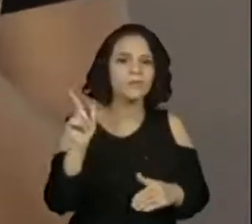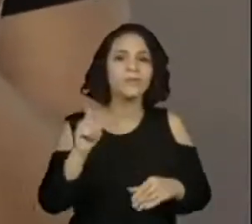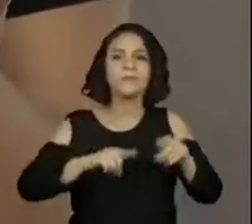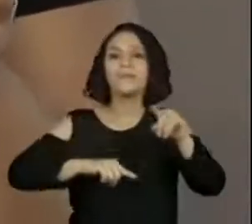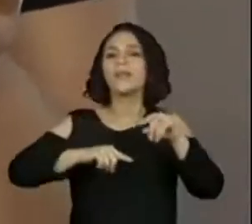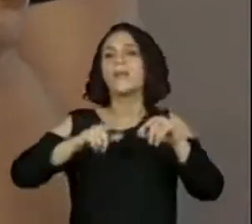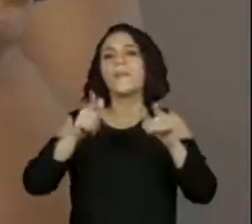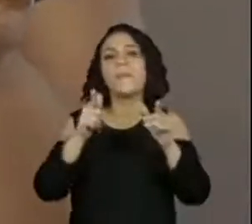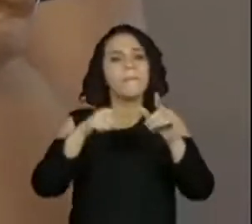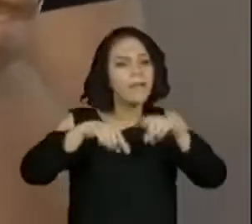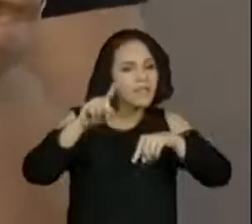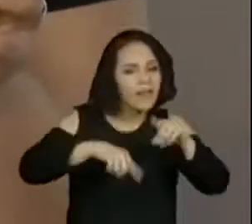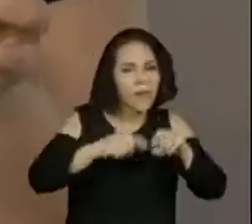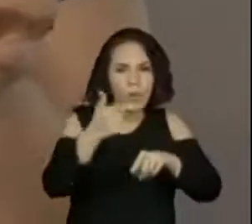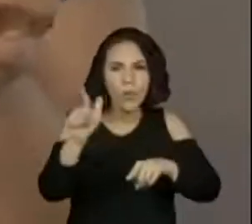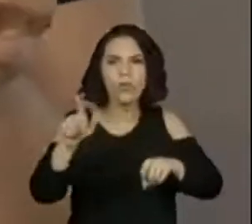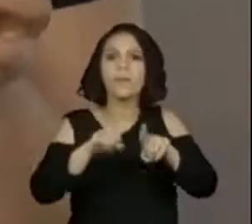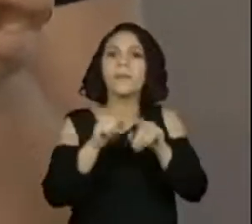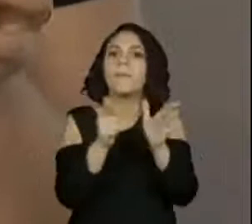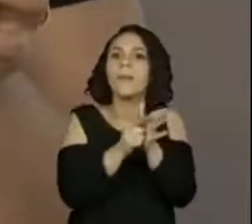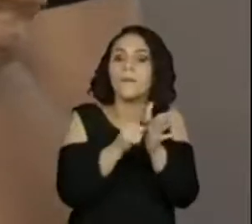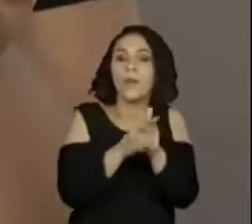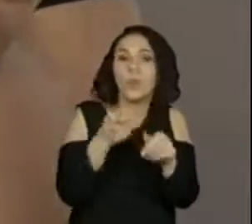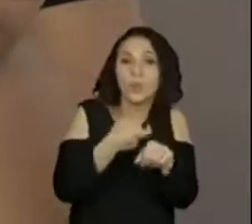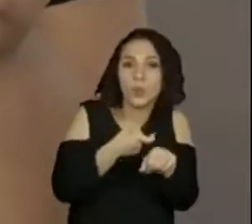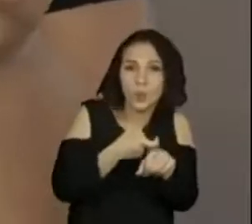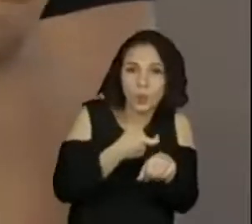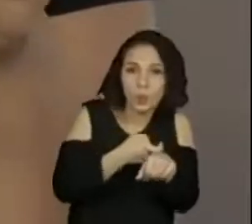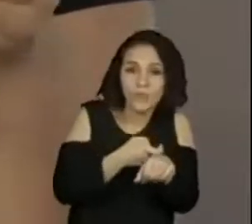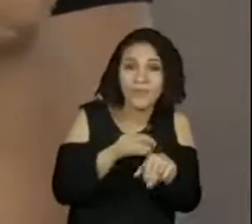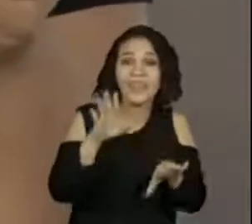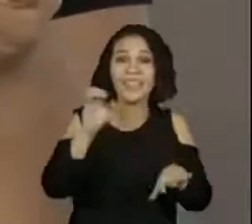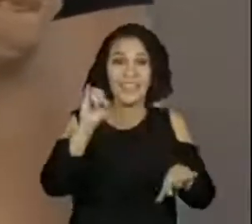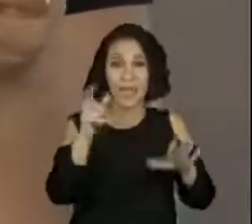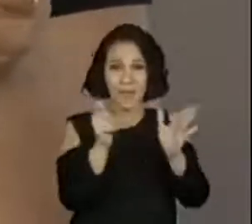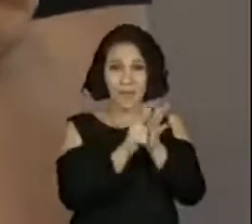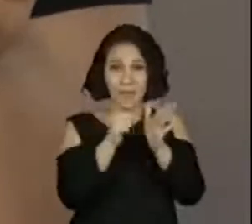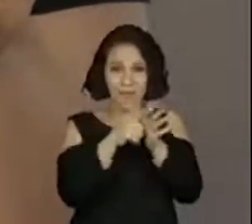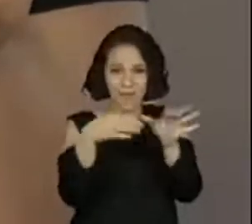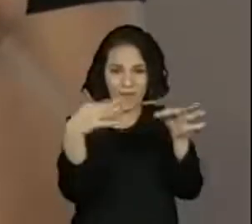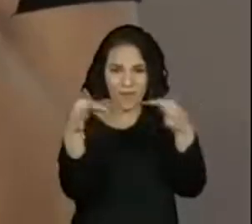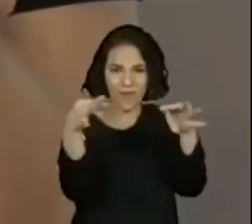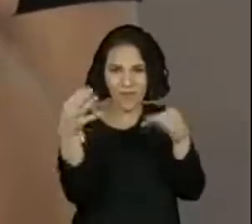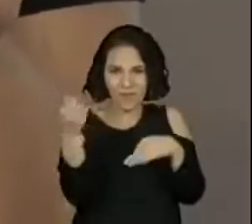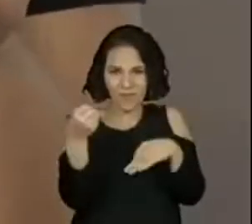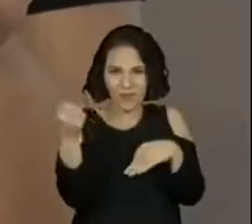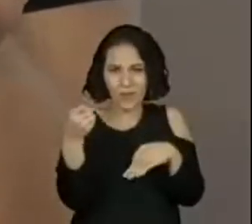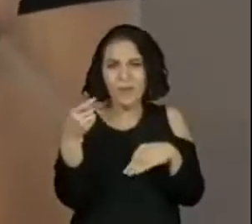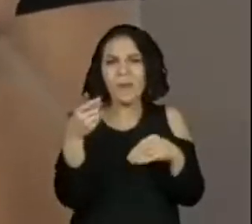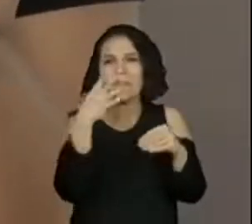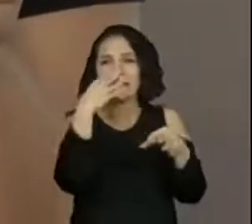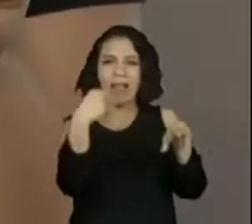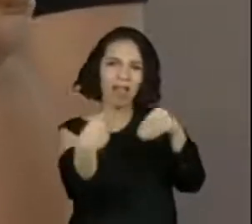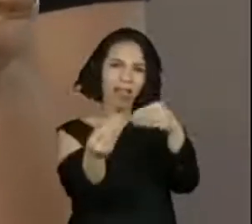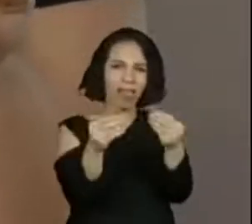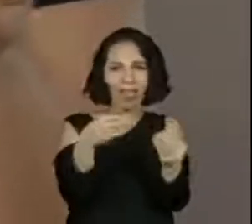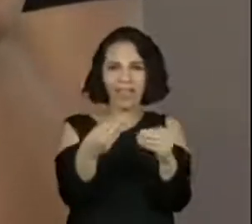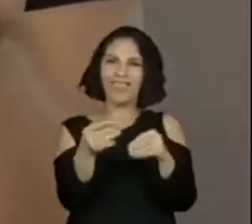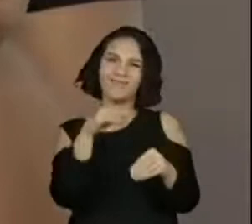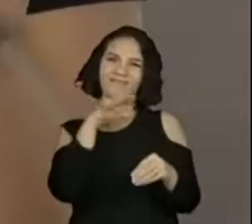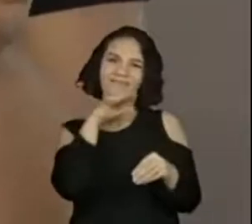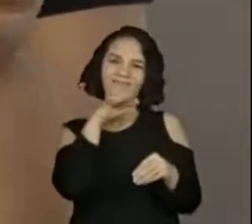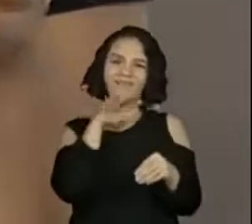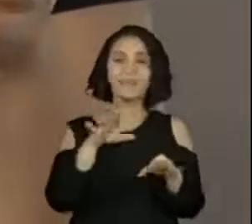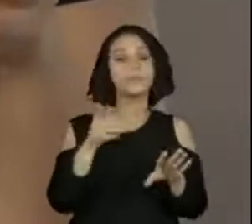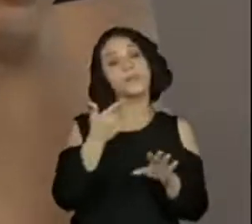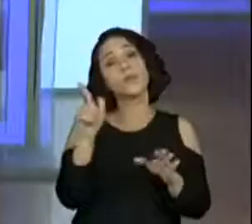mais duro. Pode usar folha de sulfite, Pro, só que vai ficar muito mole. Então, tenta um papelão, pode ser uma caixa,